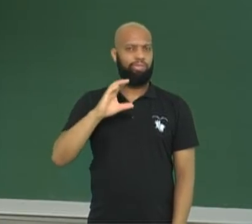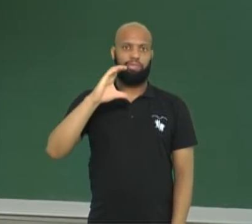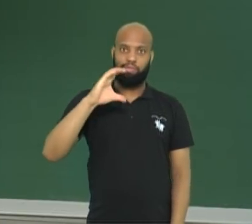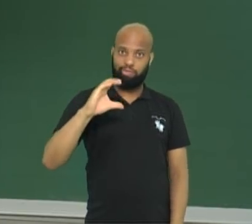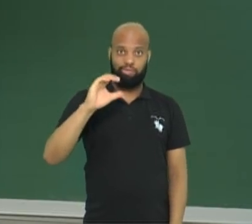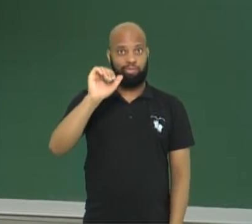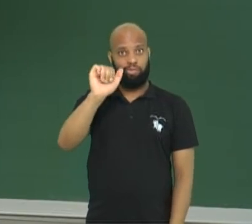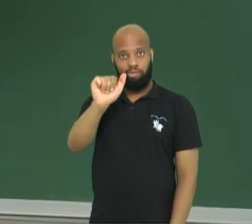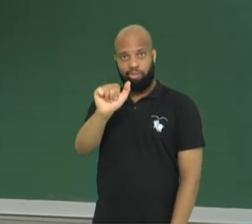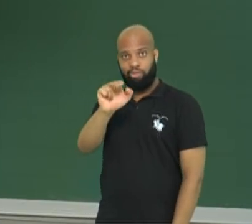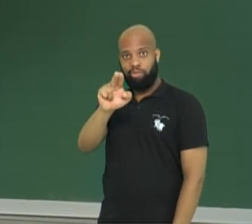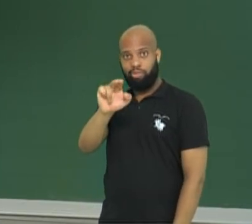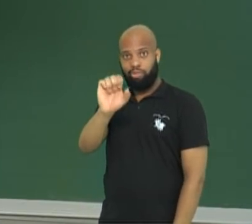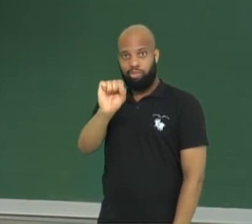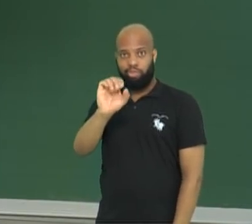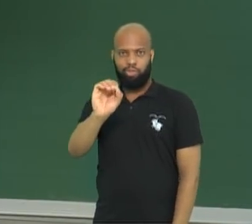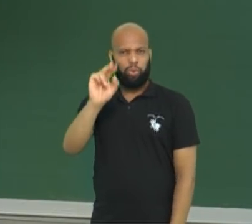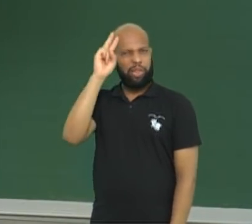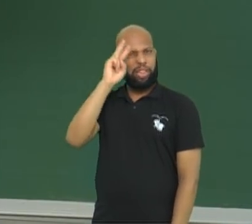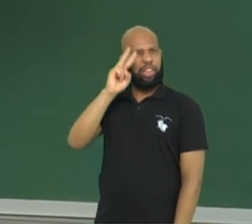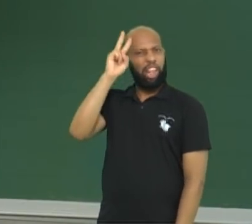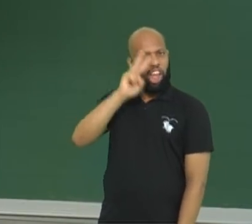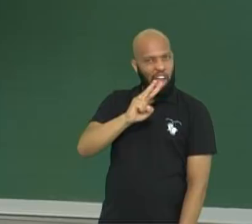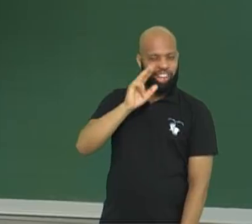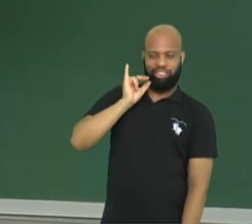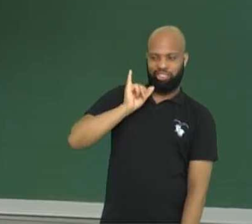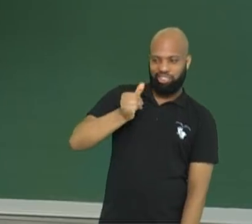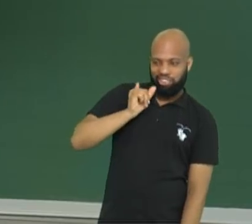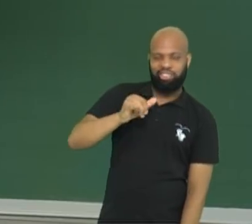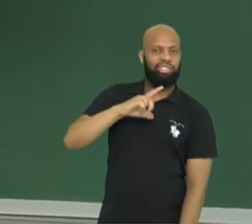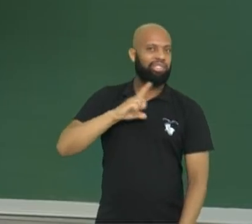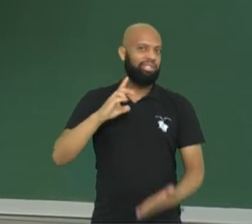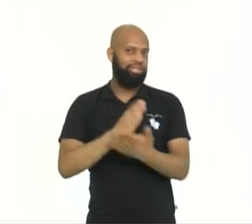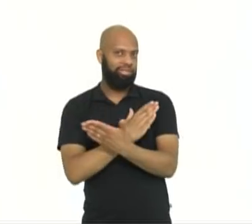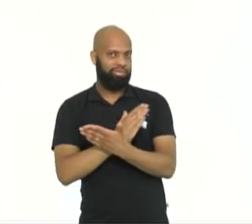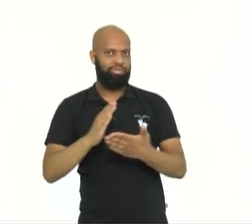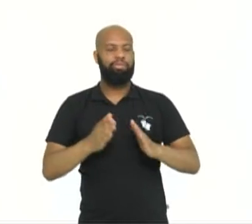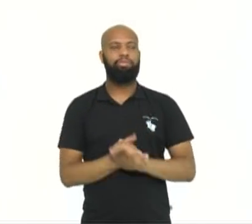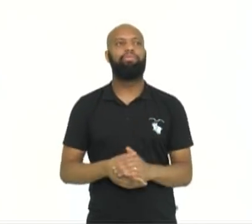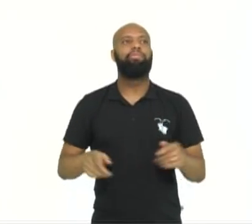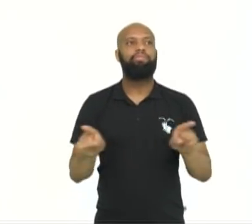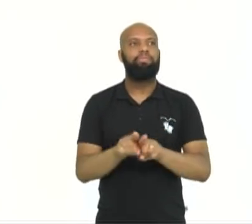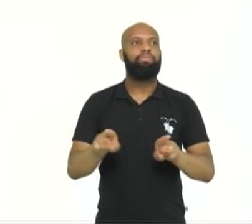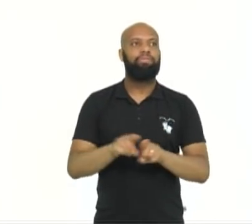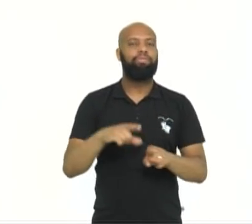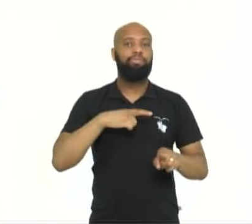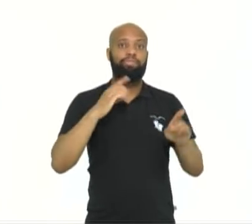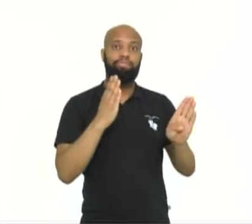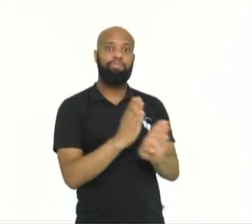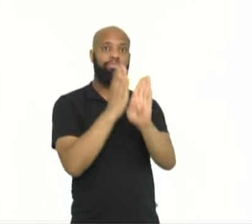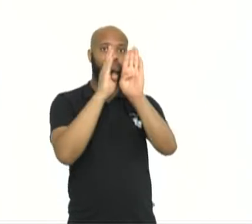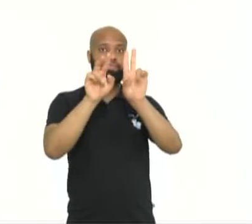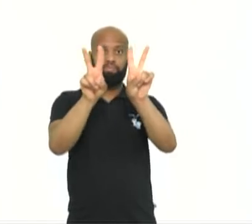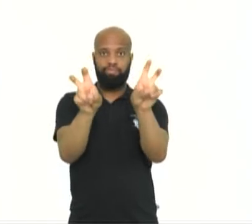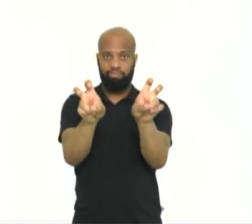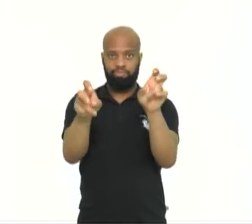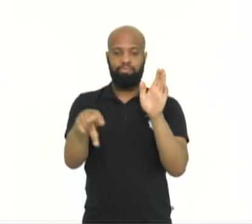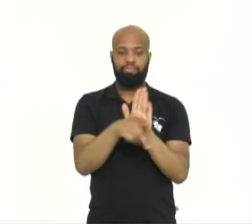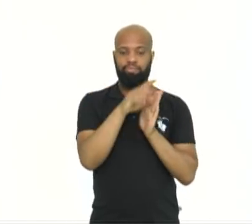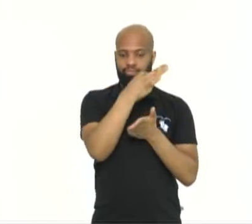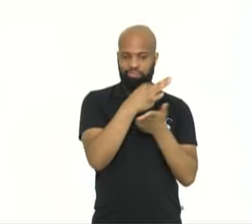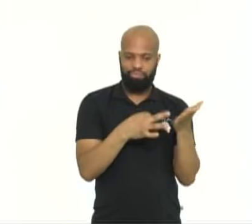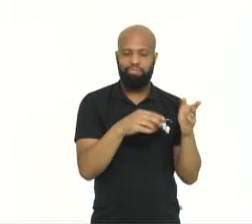que teve alguns causos aí que nós já trabalhamos, bem animados, né? Vamos identificar o tema, né, deste